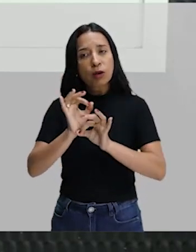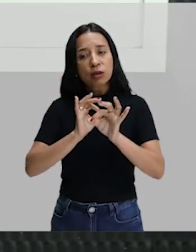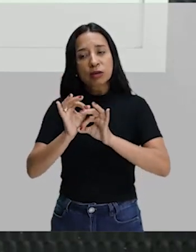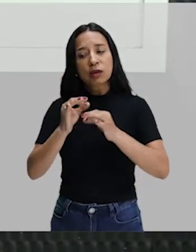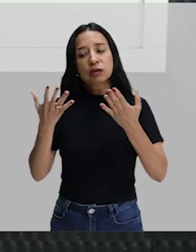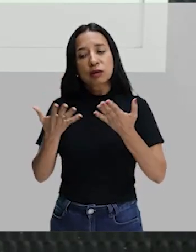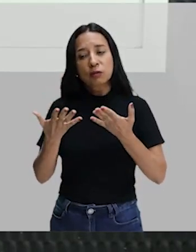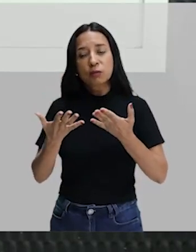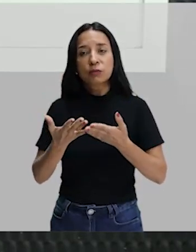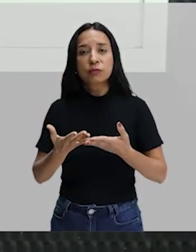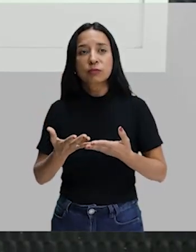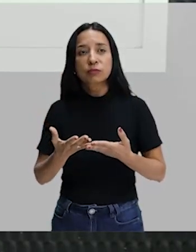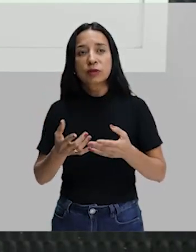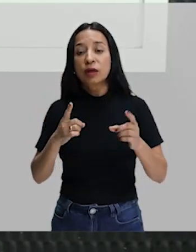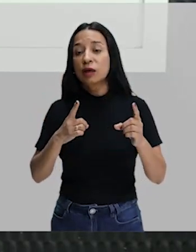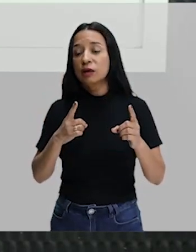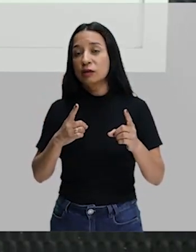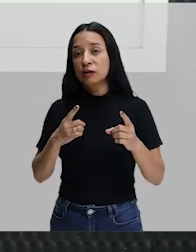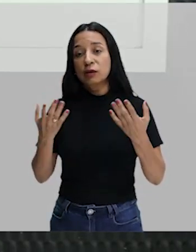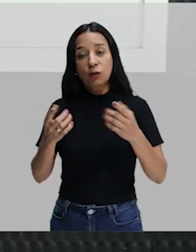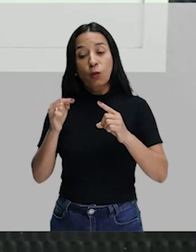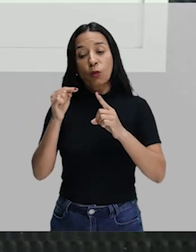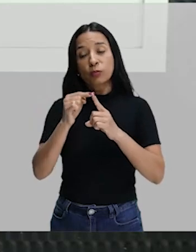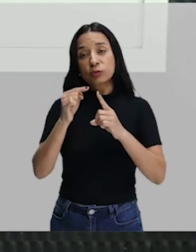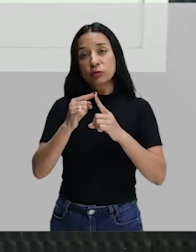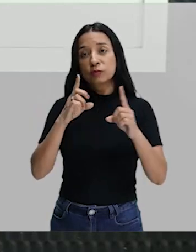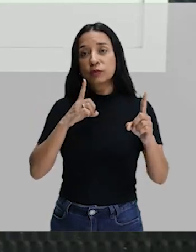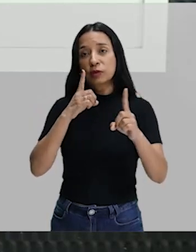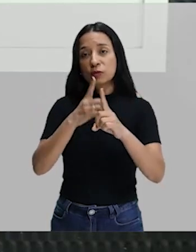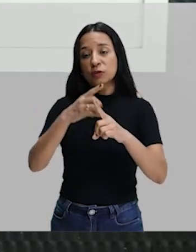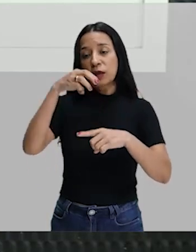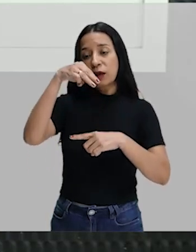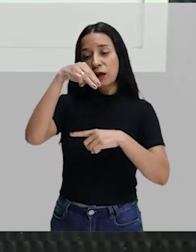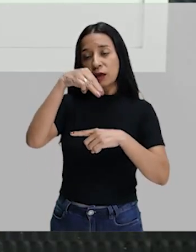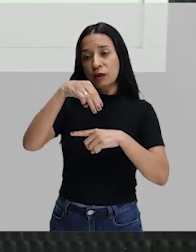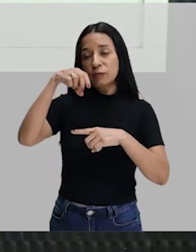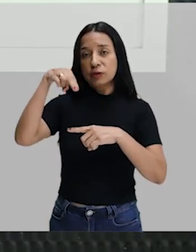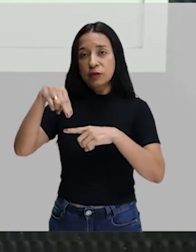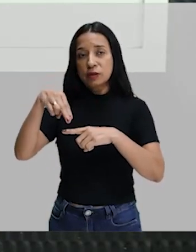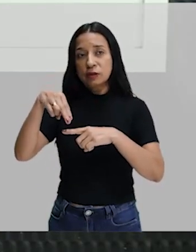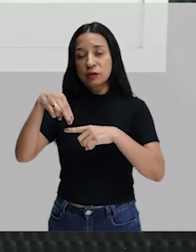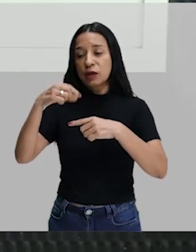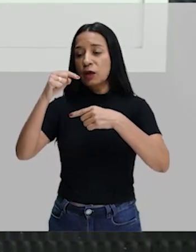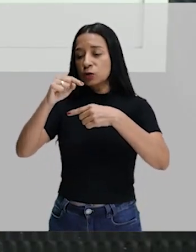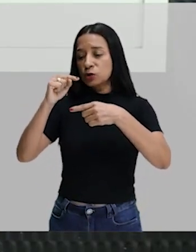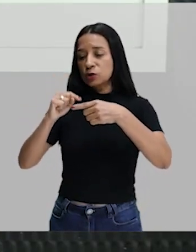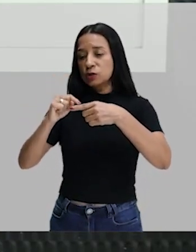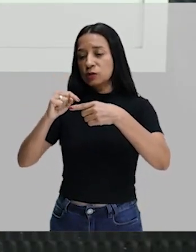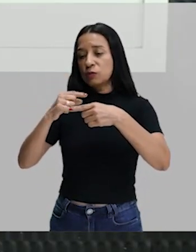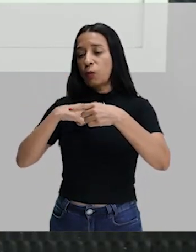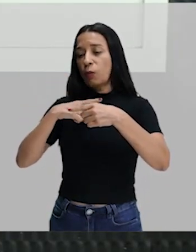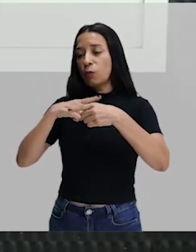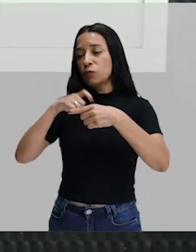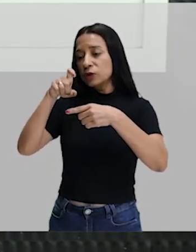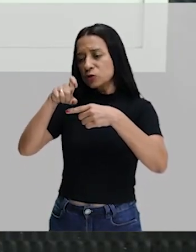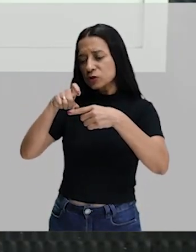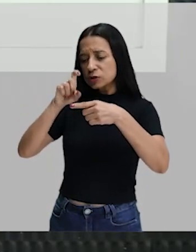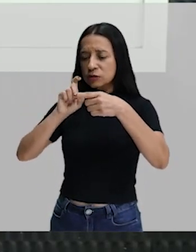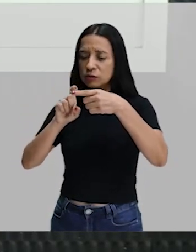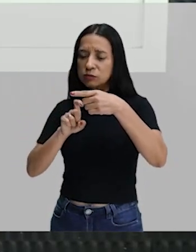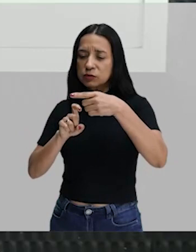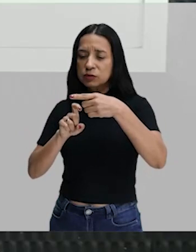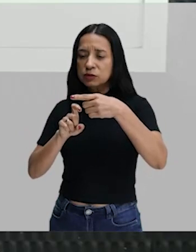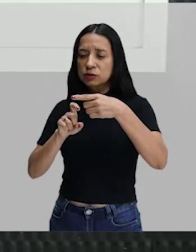aqui. O objetivo é encontrar M e N. Como esse termo que tem X e esse termo que tem X são termos de mesmo